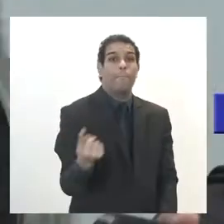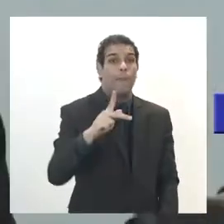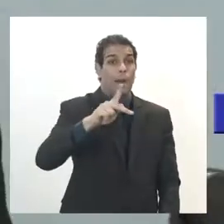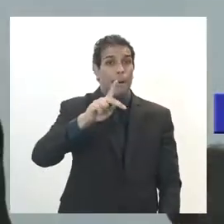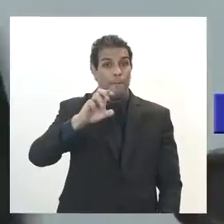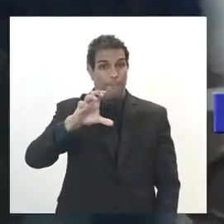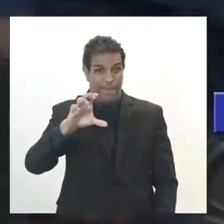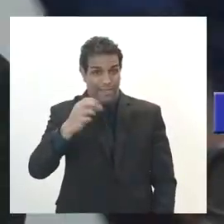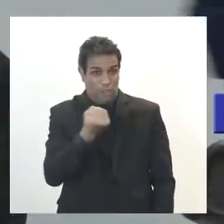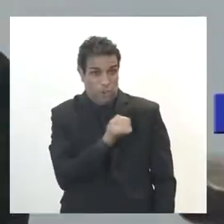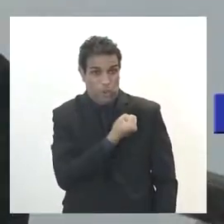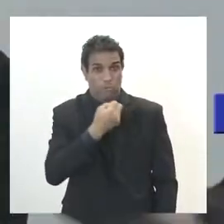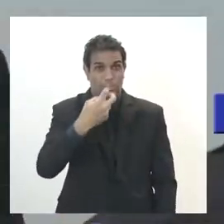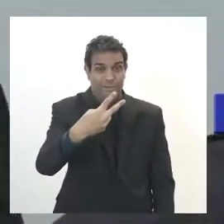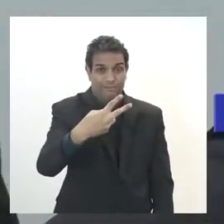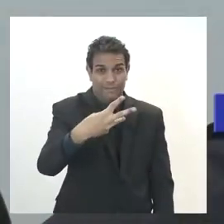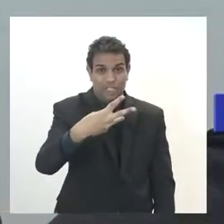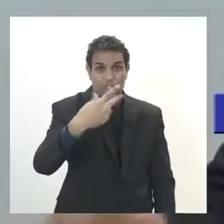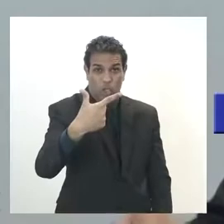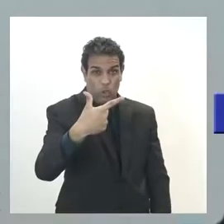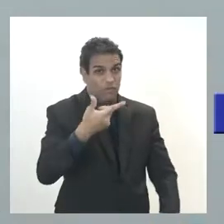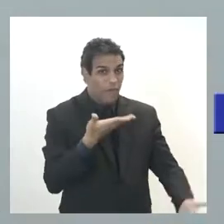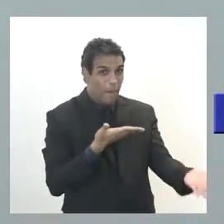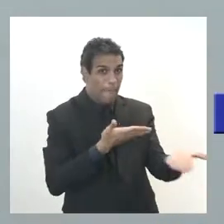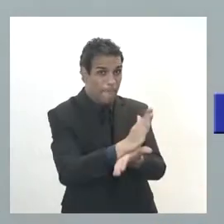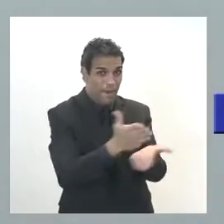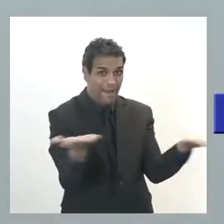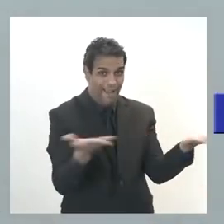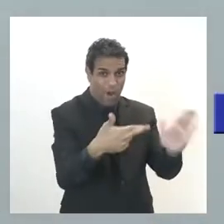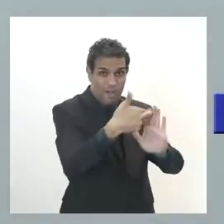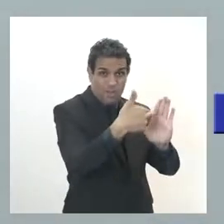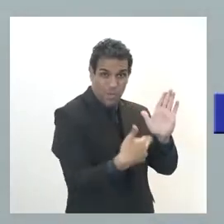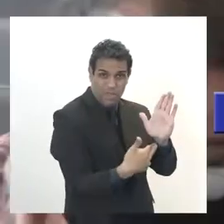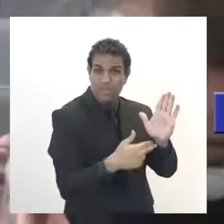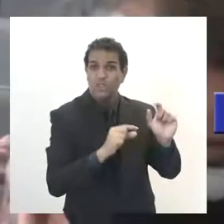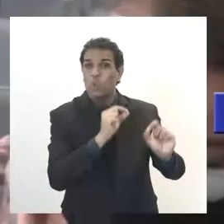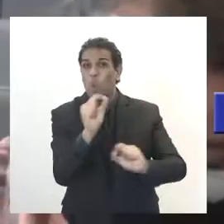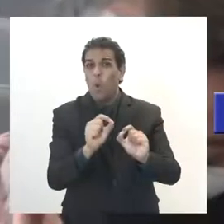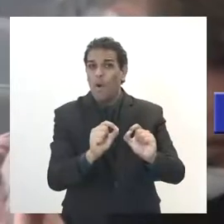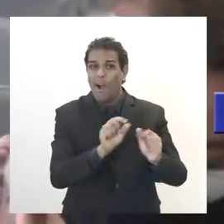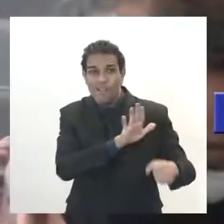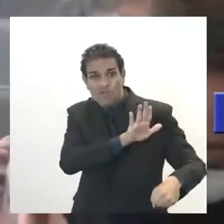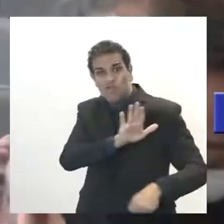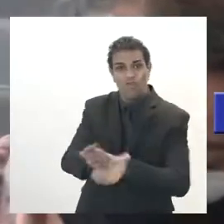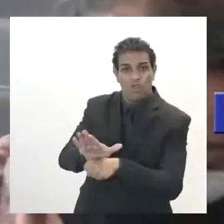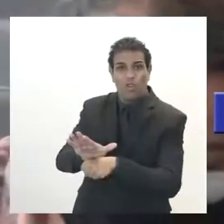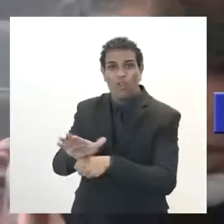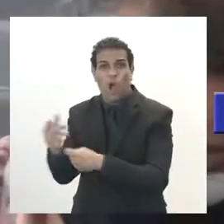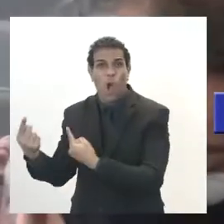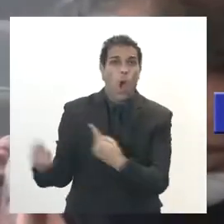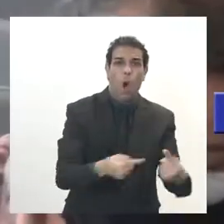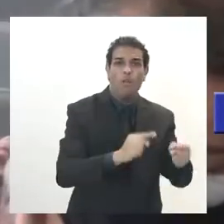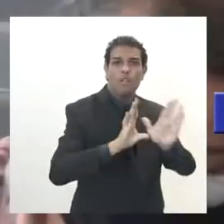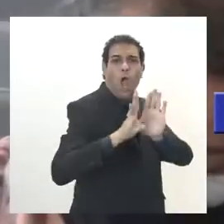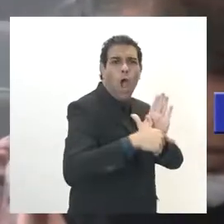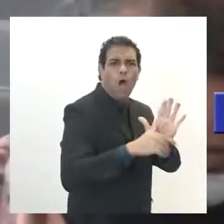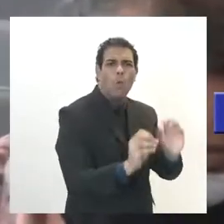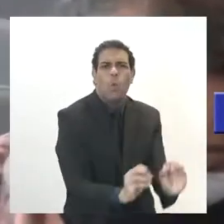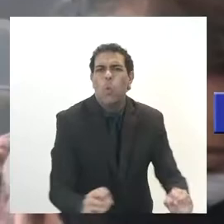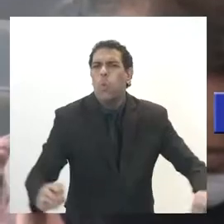PEC 32 se fosse se for aprovada do jeito que está proposta ela não ajuda em nada em frente à corrupção está no Ao contrário